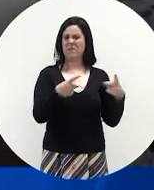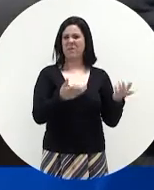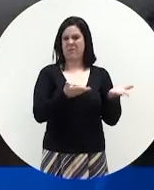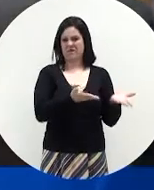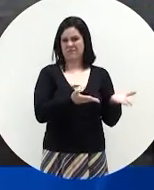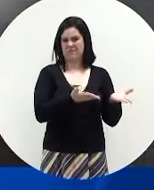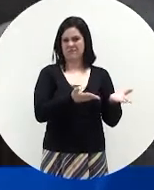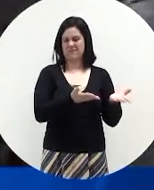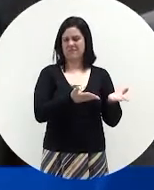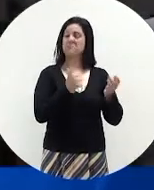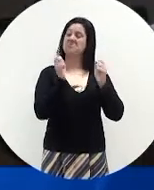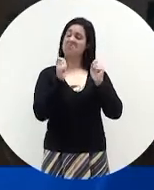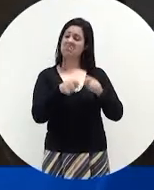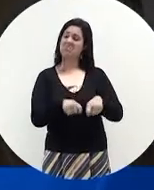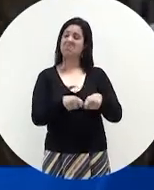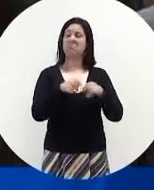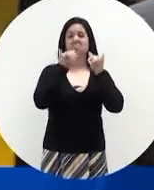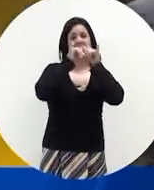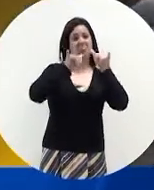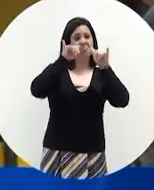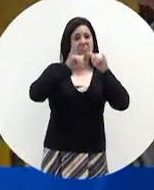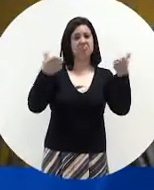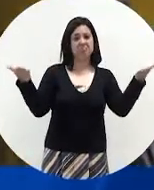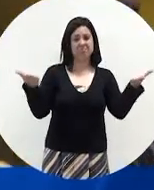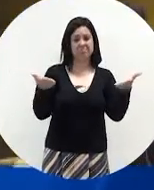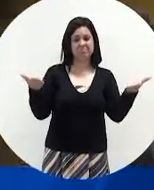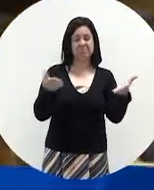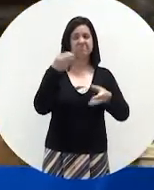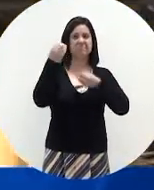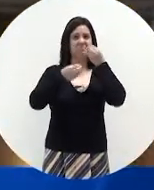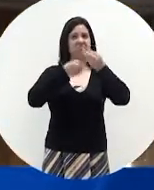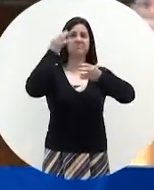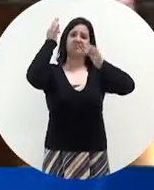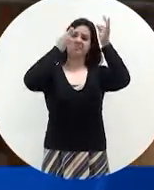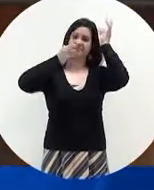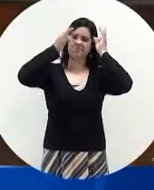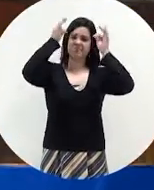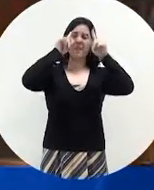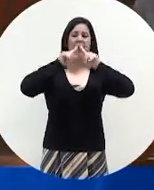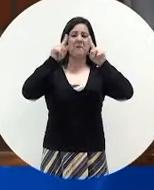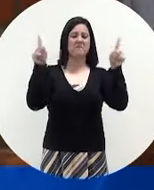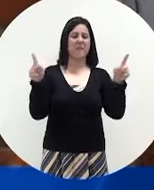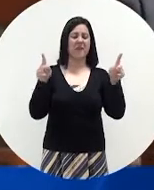nunca conseguiu provar nem reproduzir a evolução nos